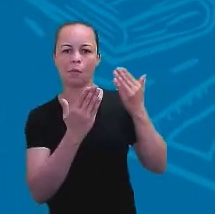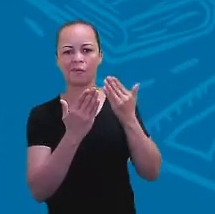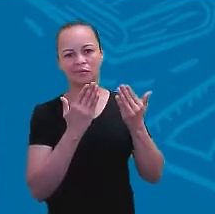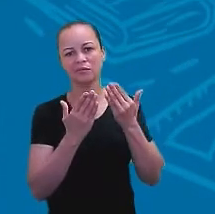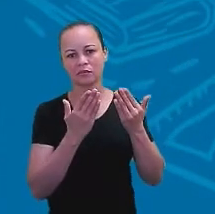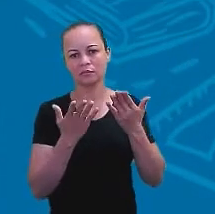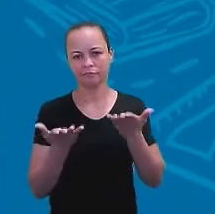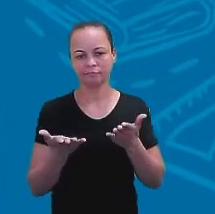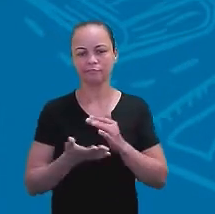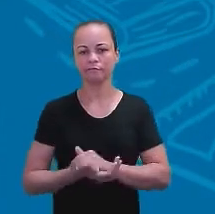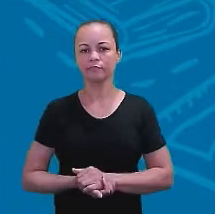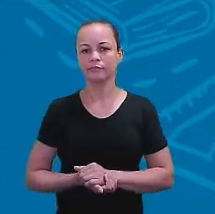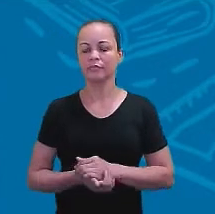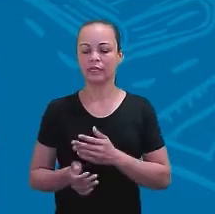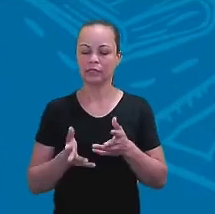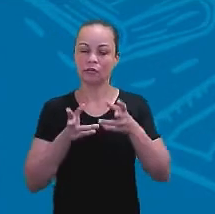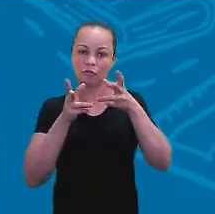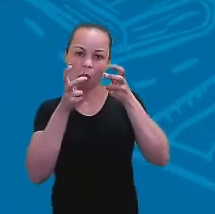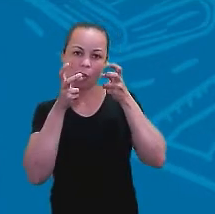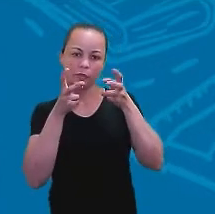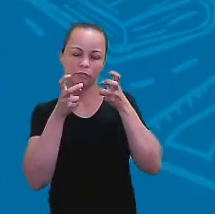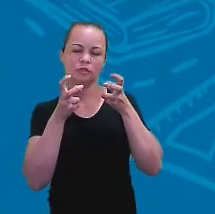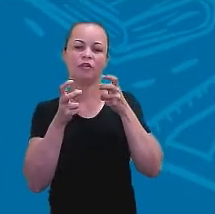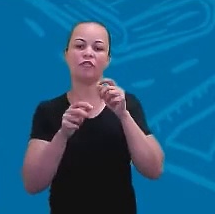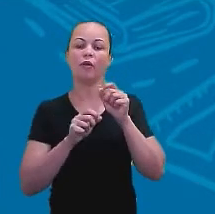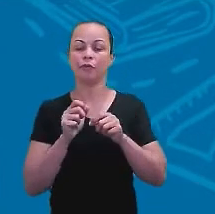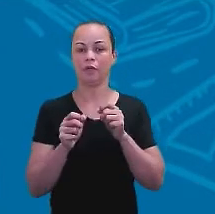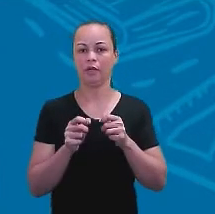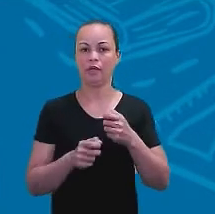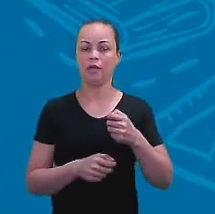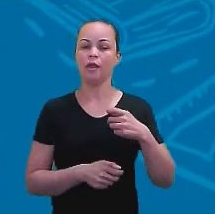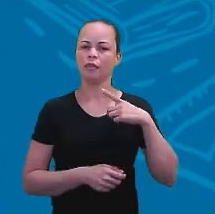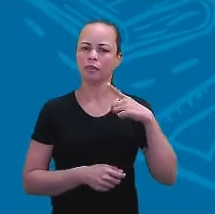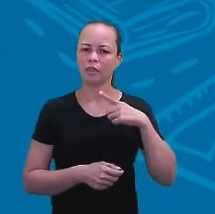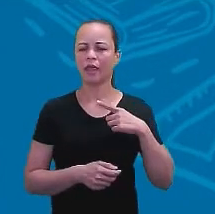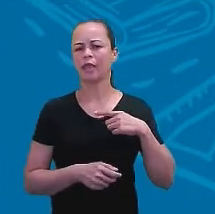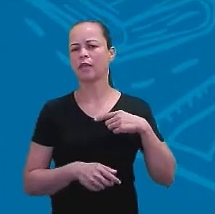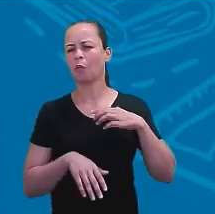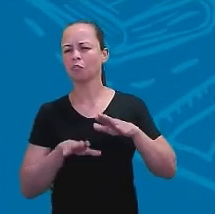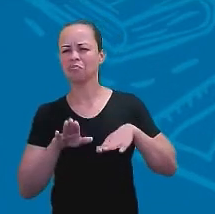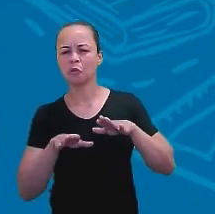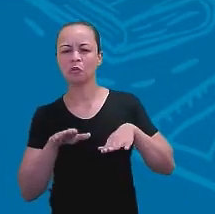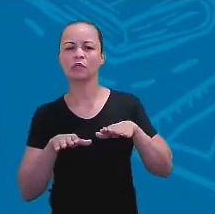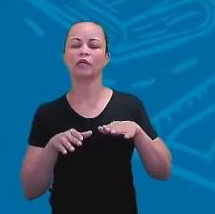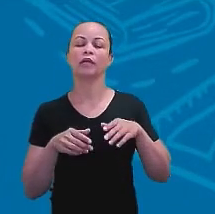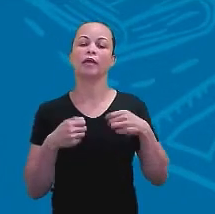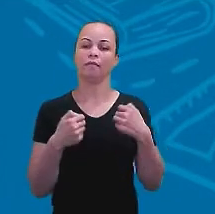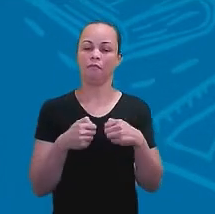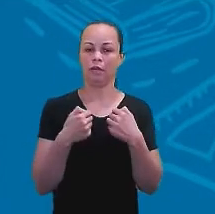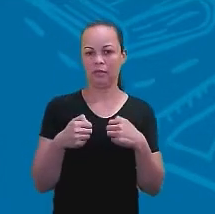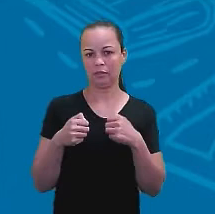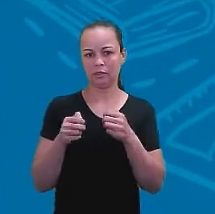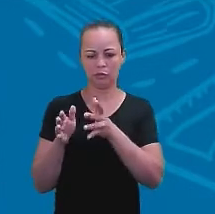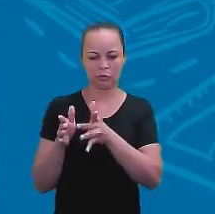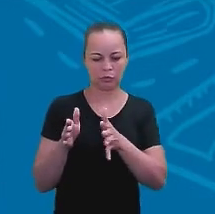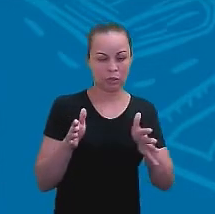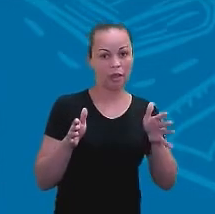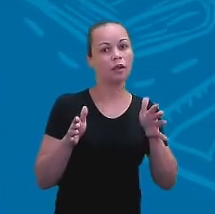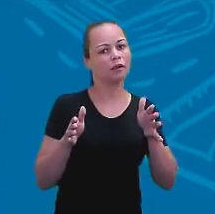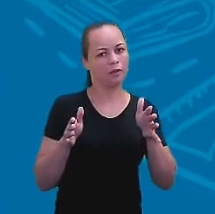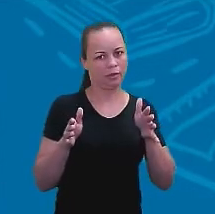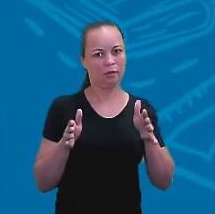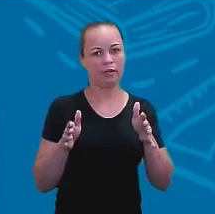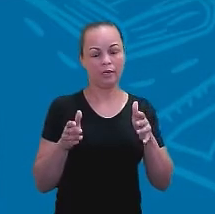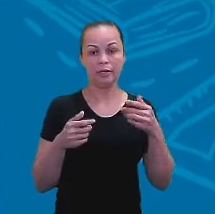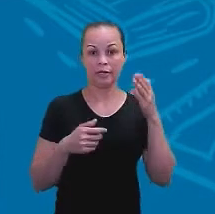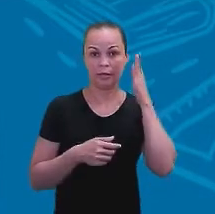tá ok? Então a gente vai observar, né, que existem algumas medidas que a gente precisa seguir, tá certo? Que a gente